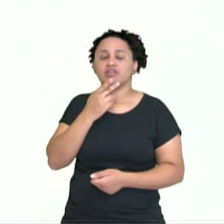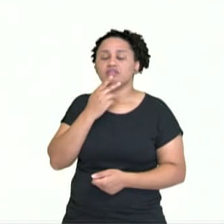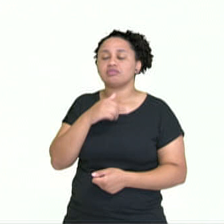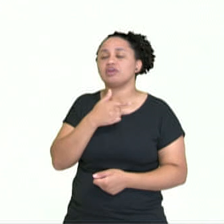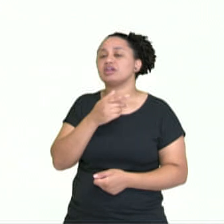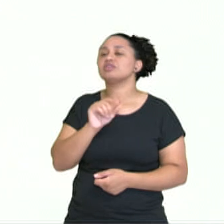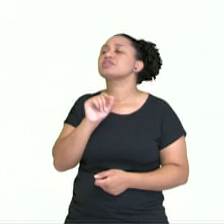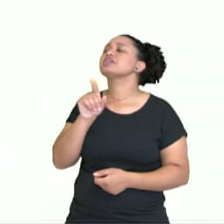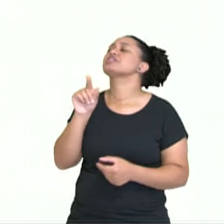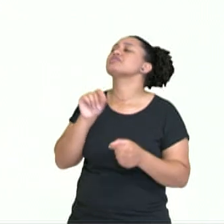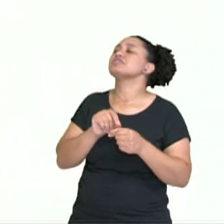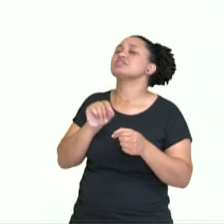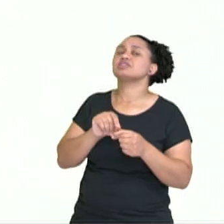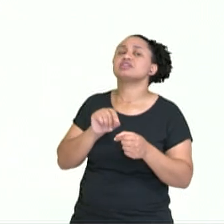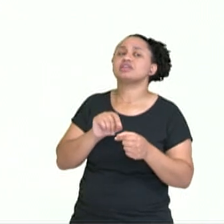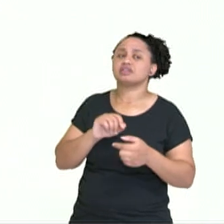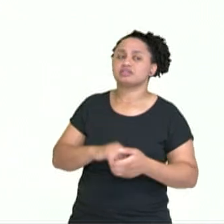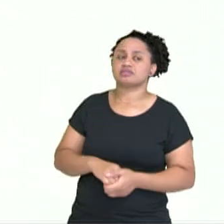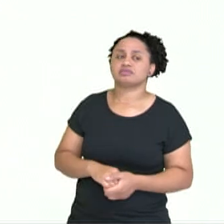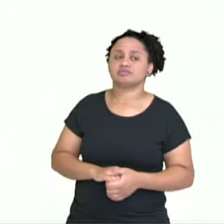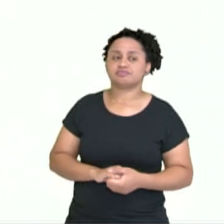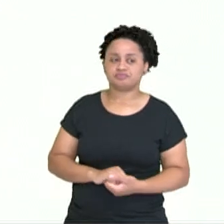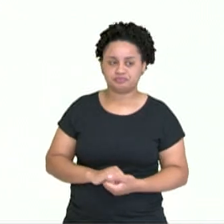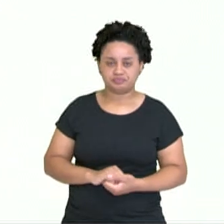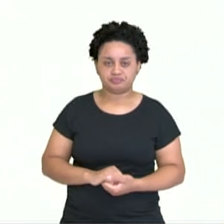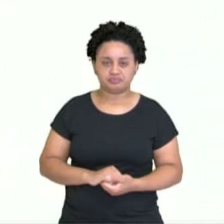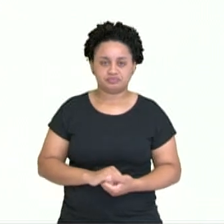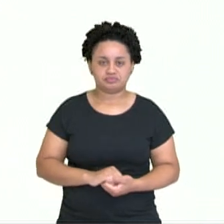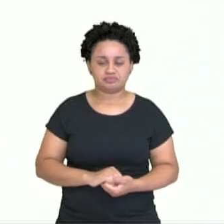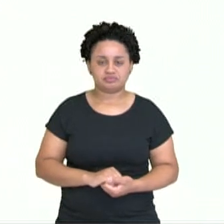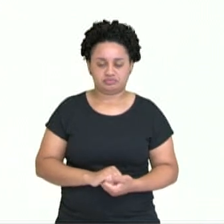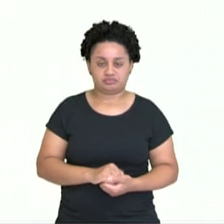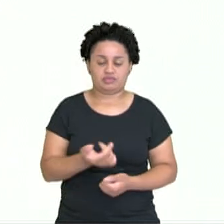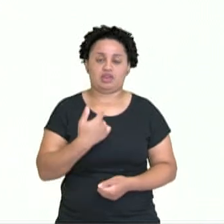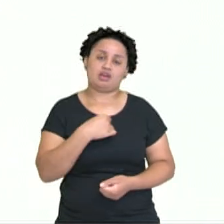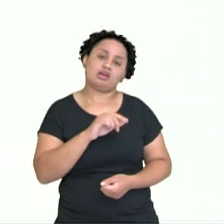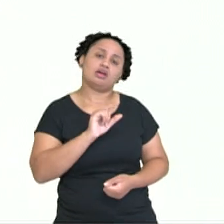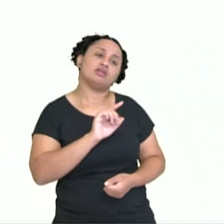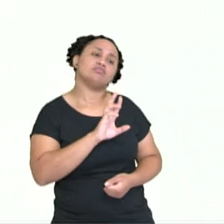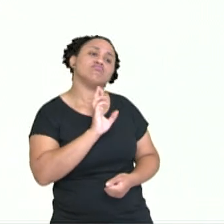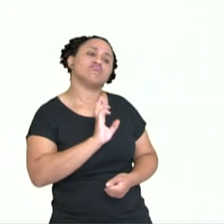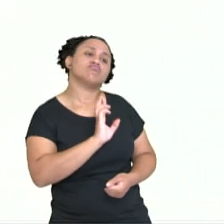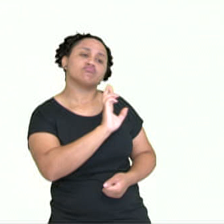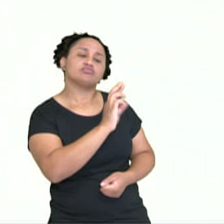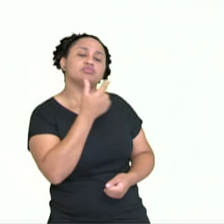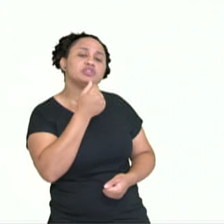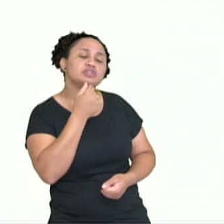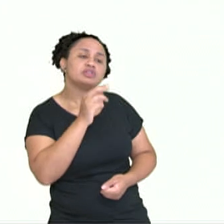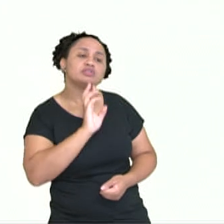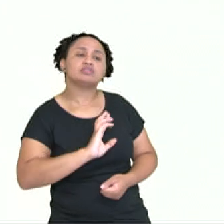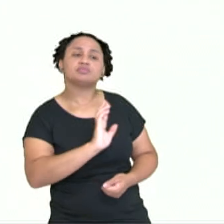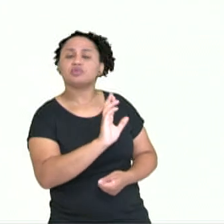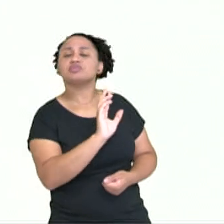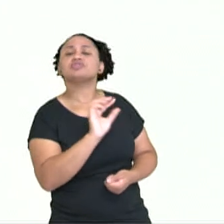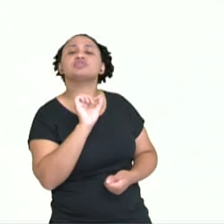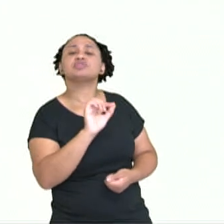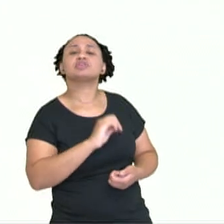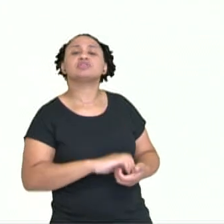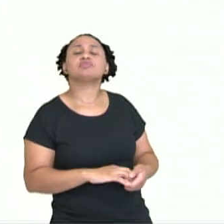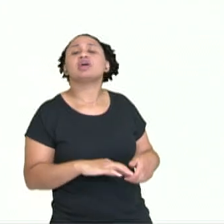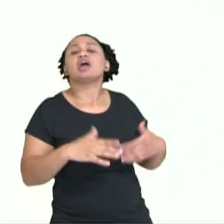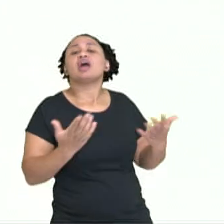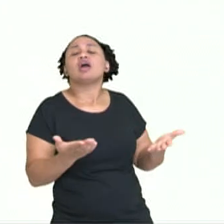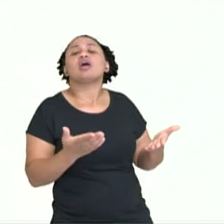fazendo? Aí ele fala aqui, ó, I'm killing time while I wait for life to shower me with healing and happiness. Ele fala que eu